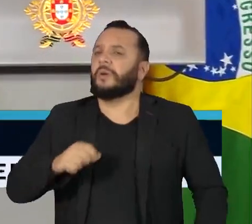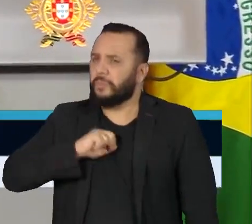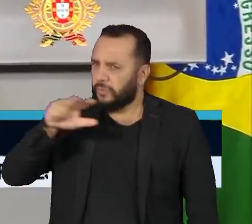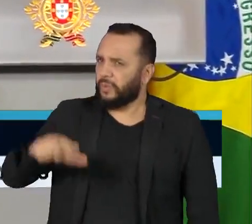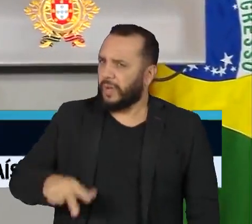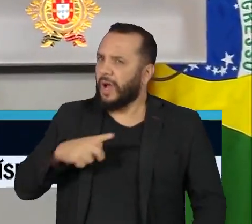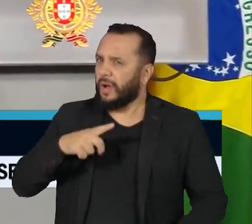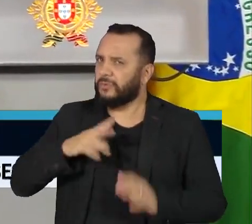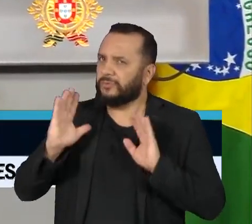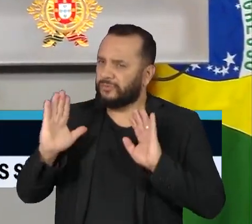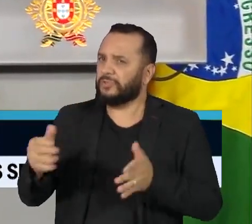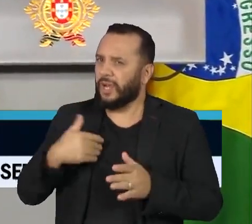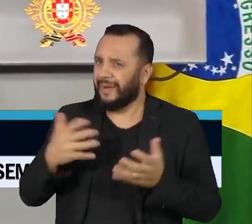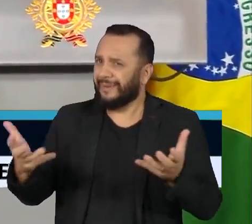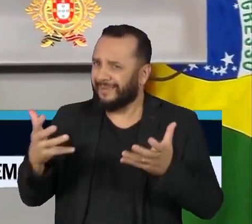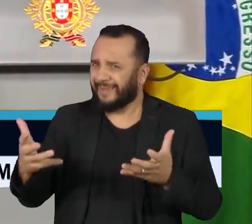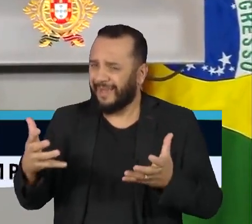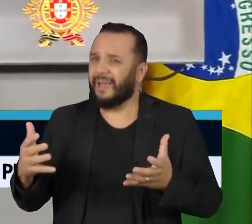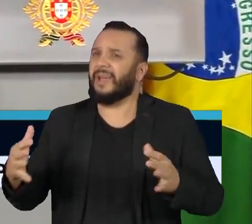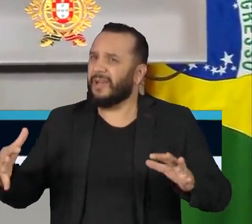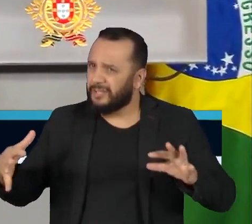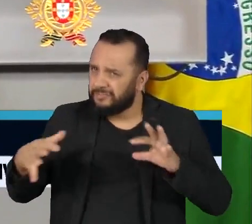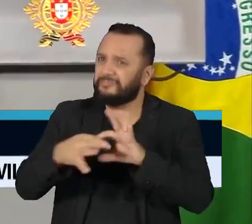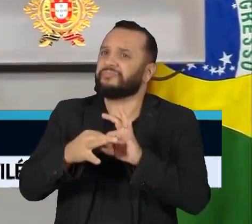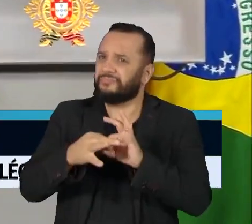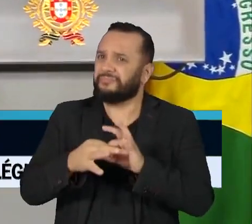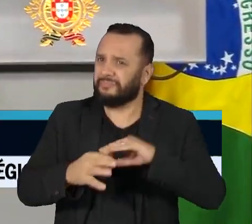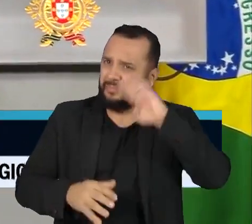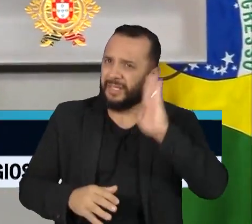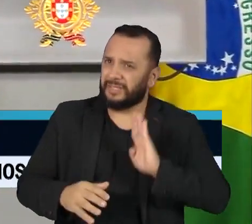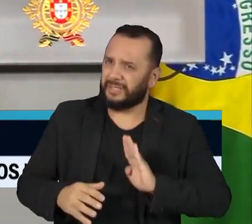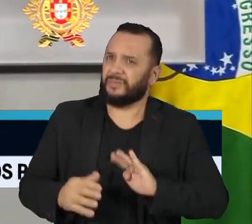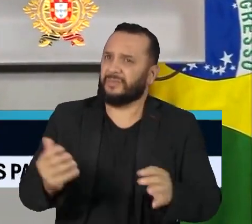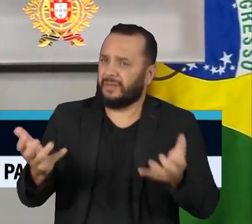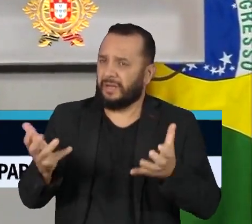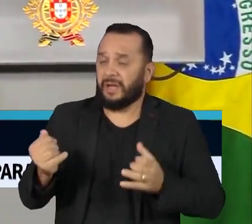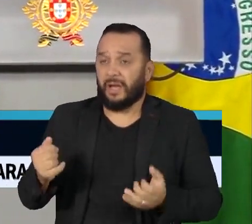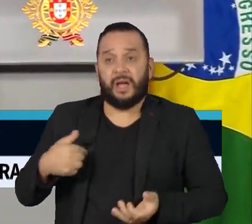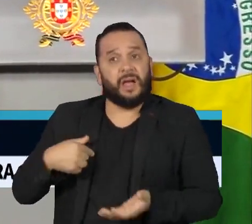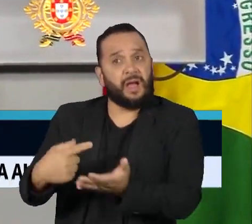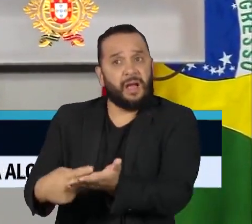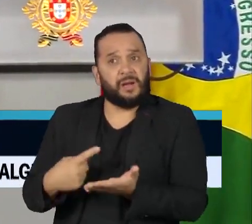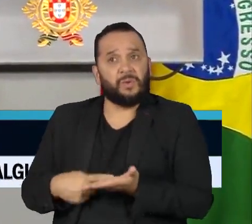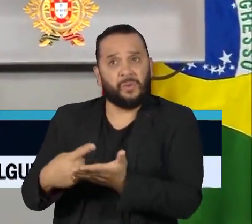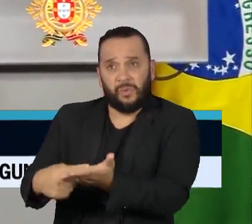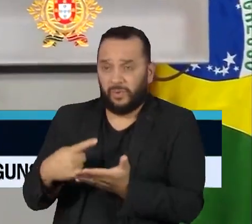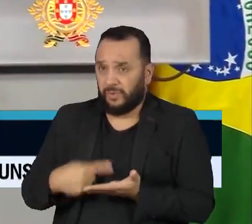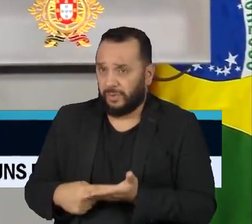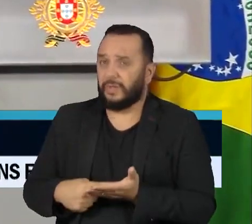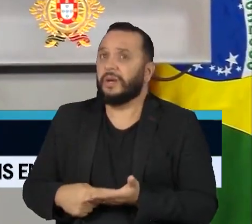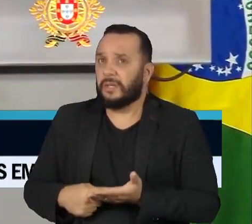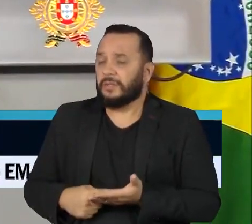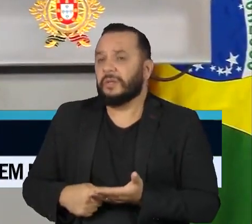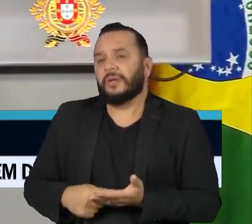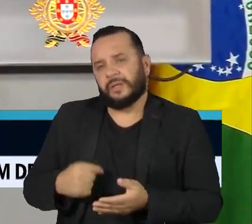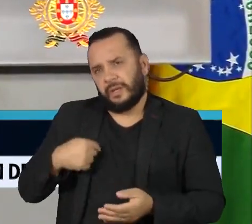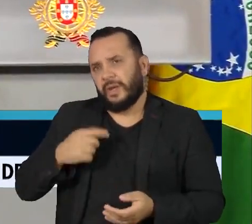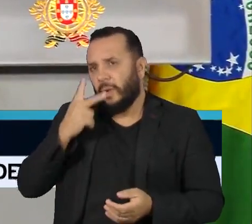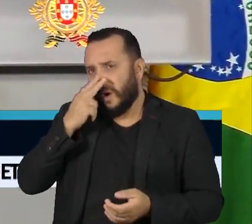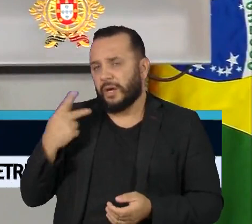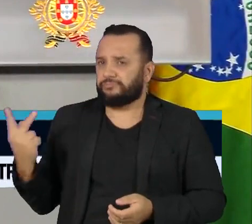a aproximação e a vontade da aproximação neste acordo que nós consideramos